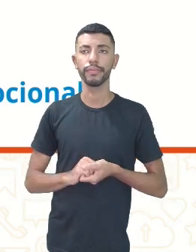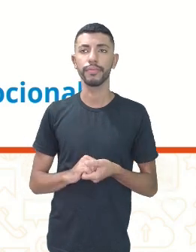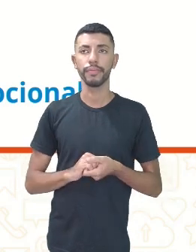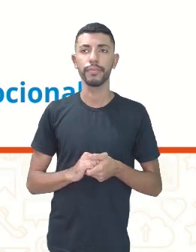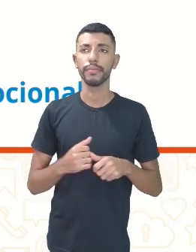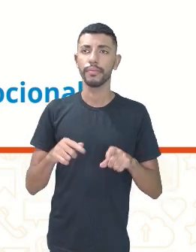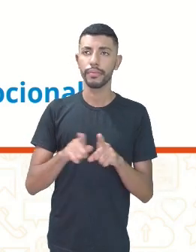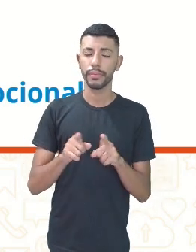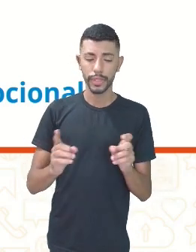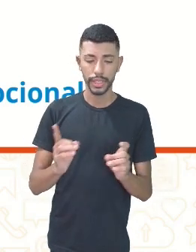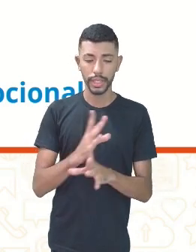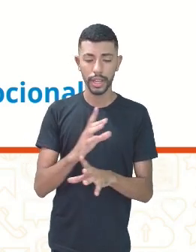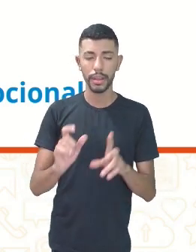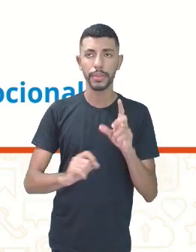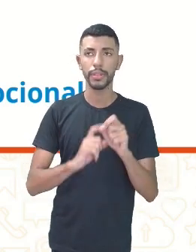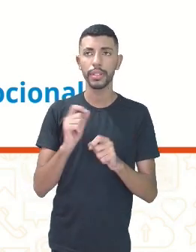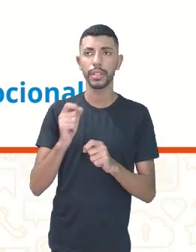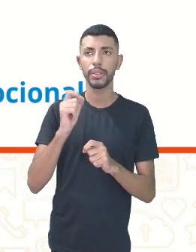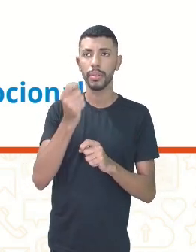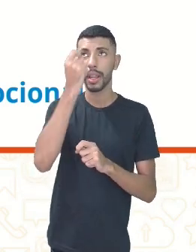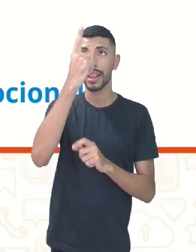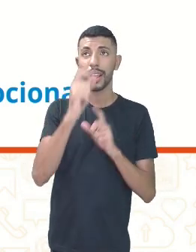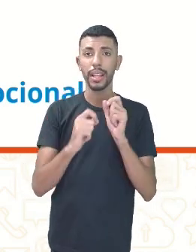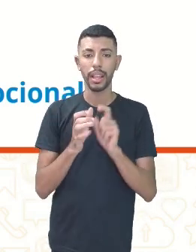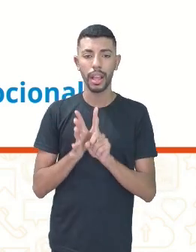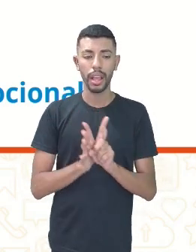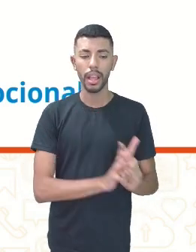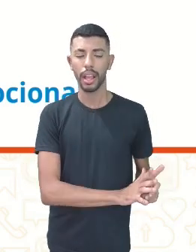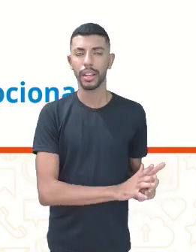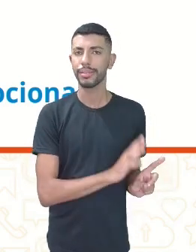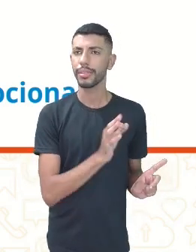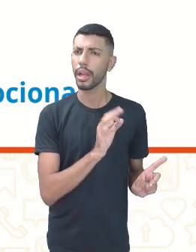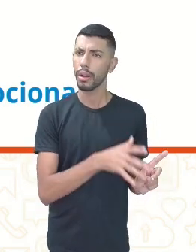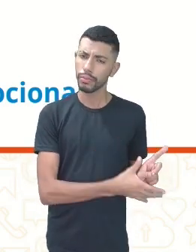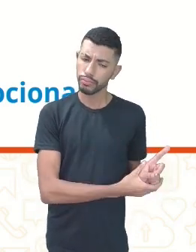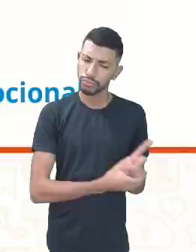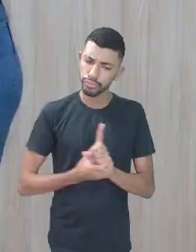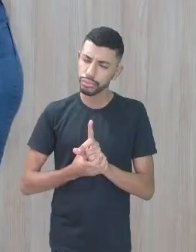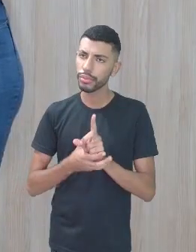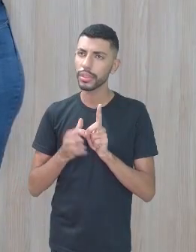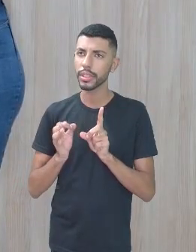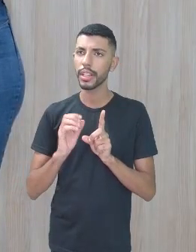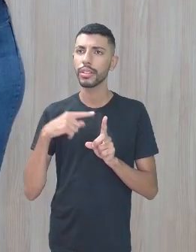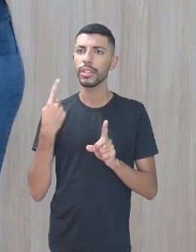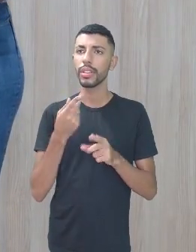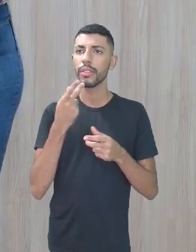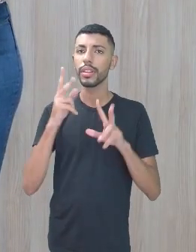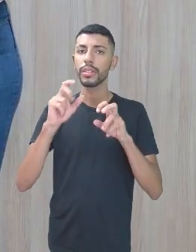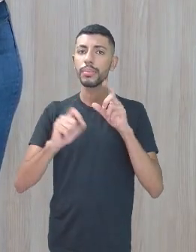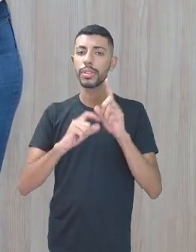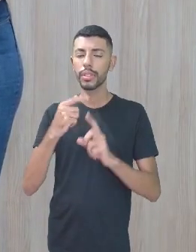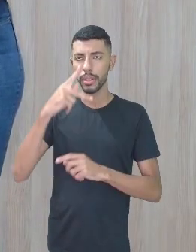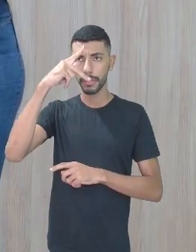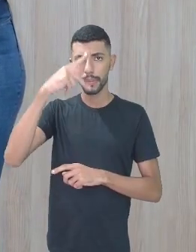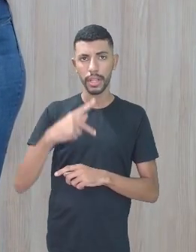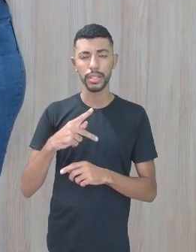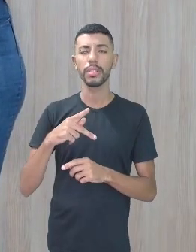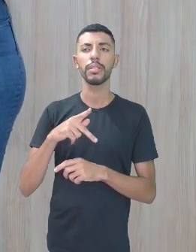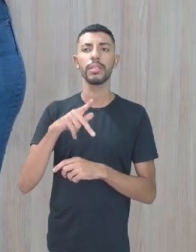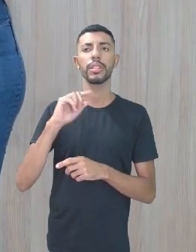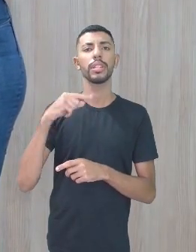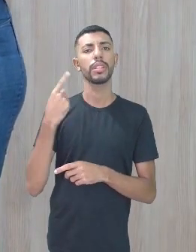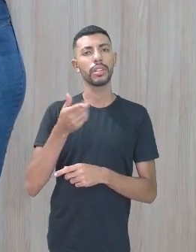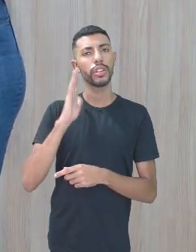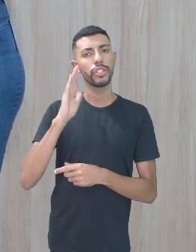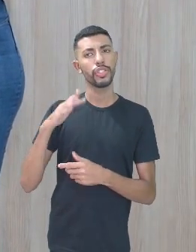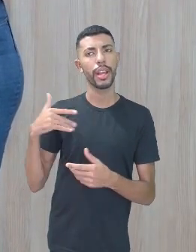da exclusão. E aí, quando a gente fala desse rompimento, desse olhar que exclui, a gente está falando de personalização, que é algo